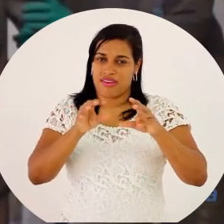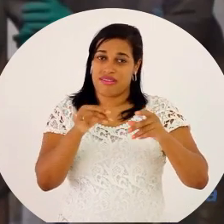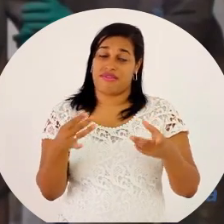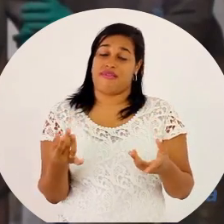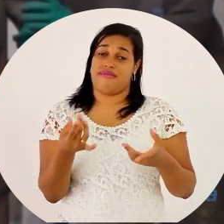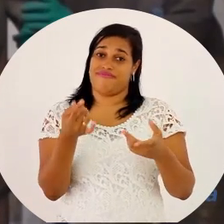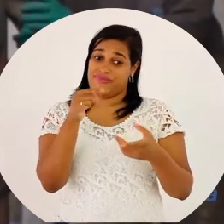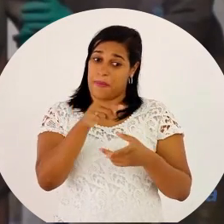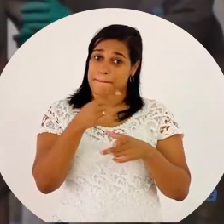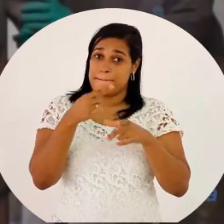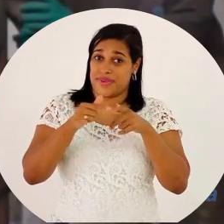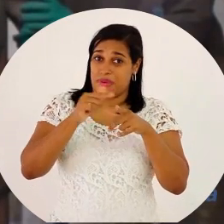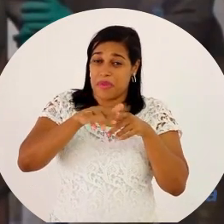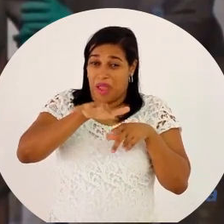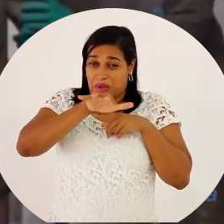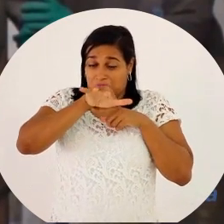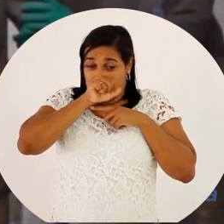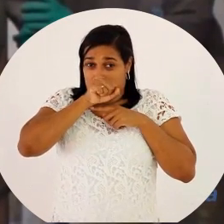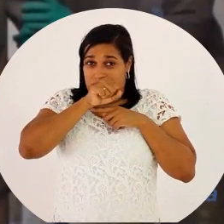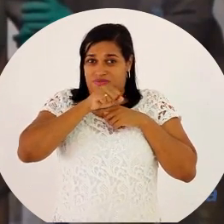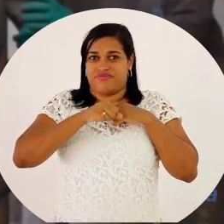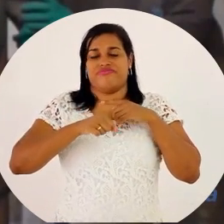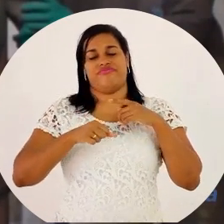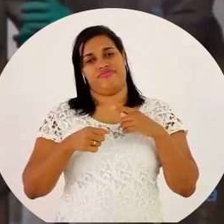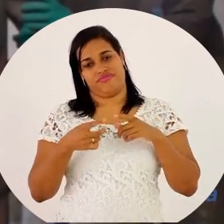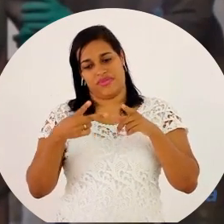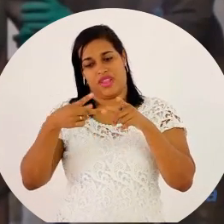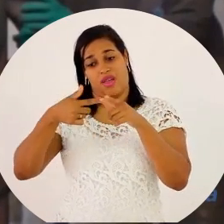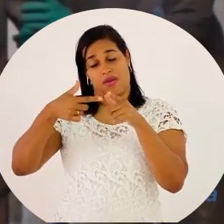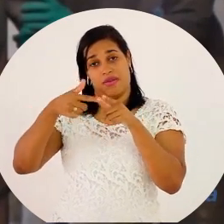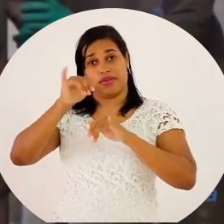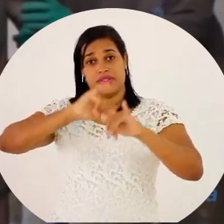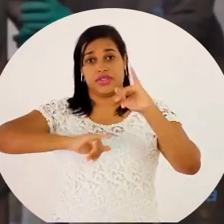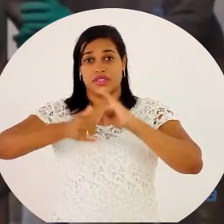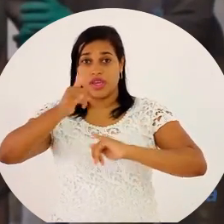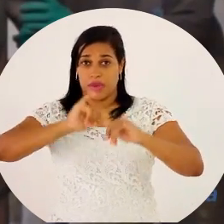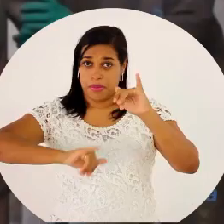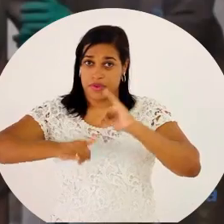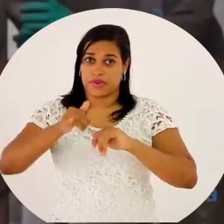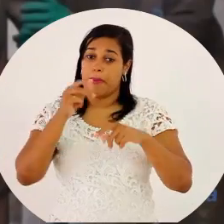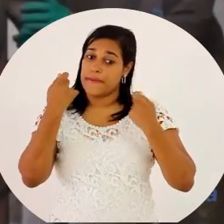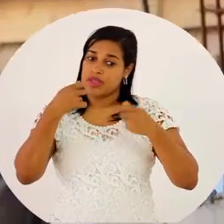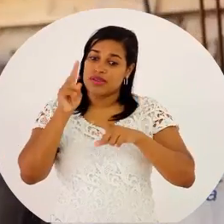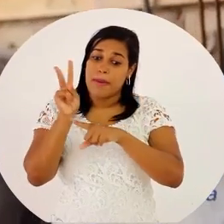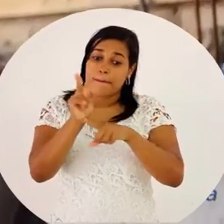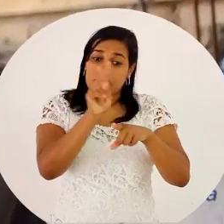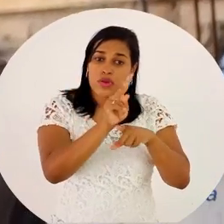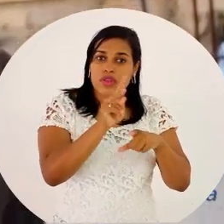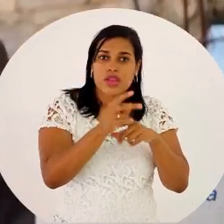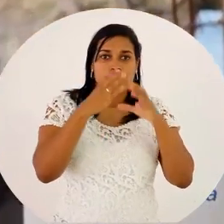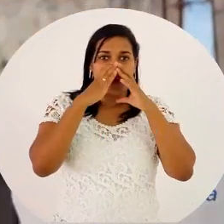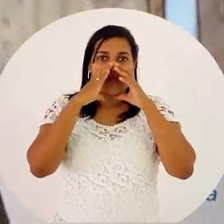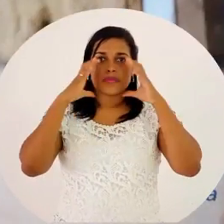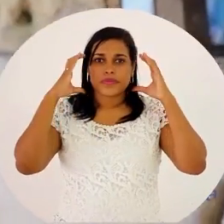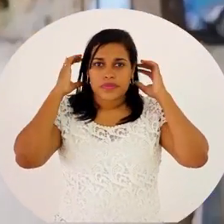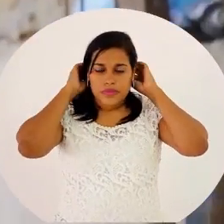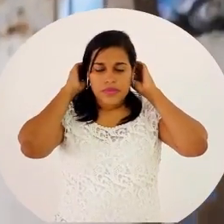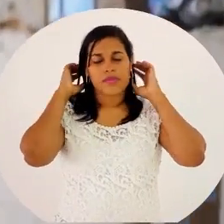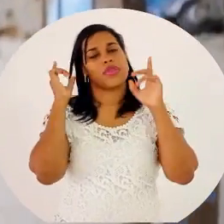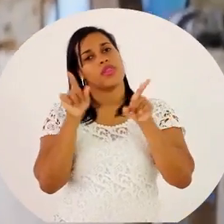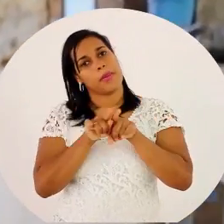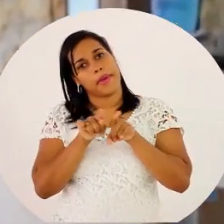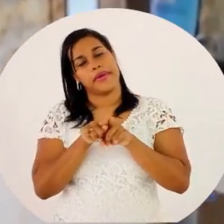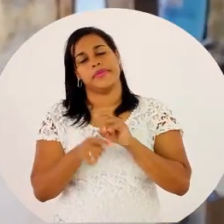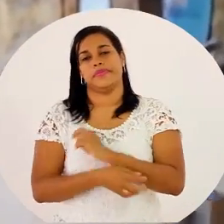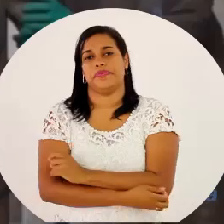haver essa exposição desse risco. Se você notar, ele vai estar utilizando também os protetores faciais, justamente para a questão desse